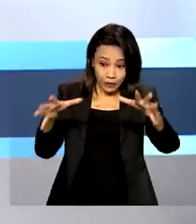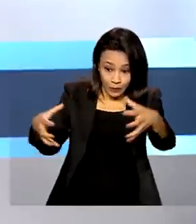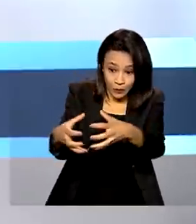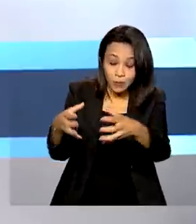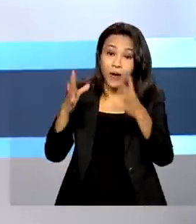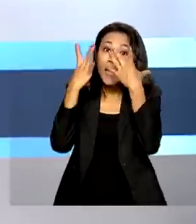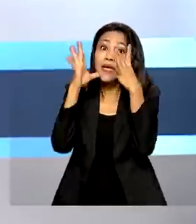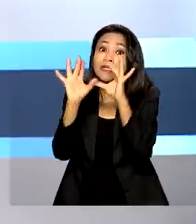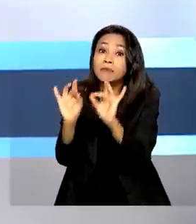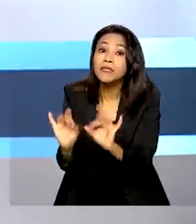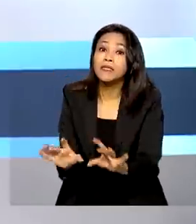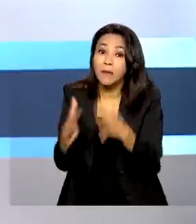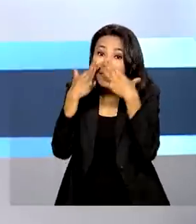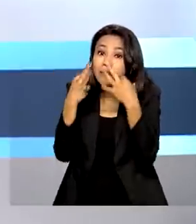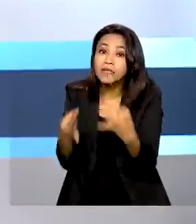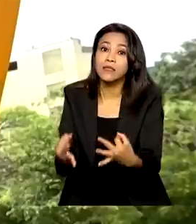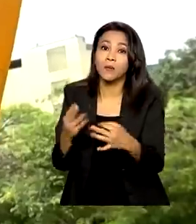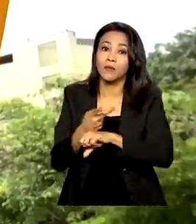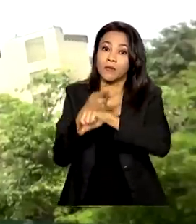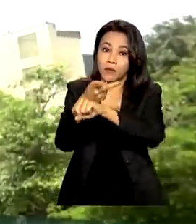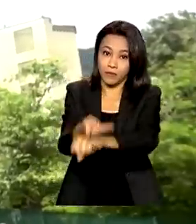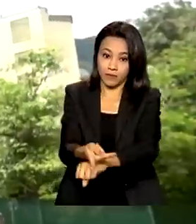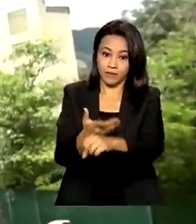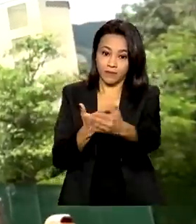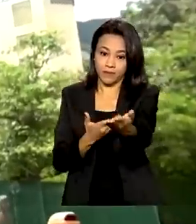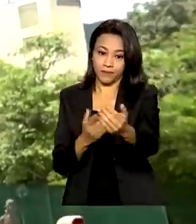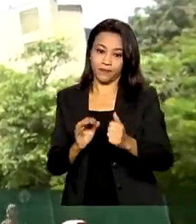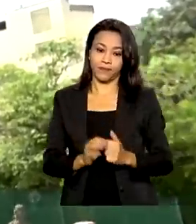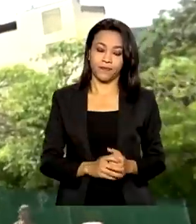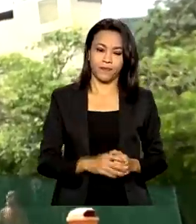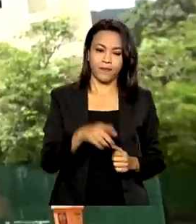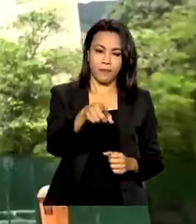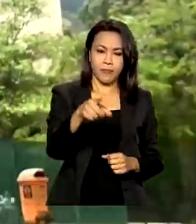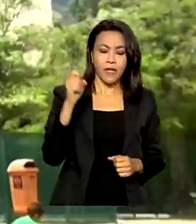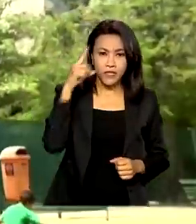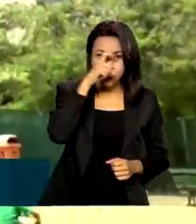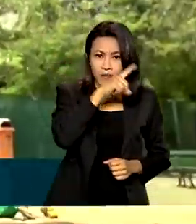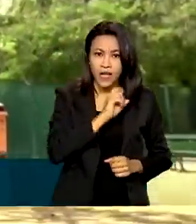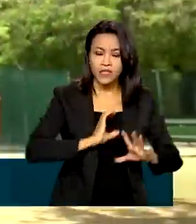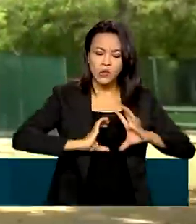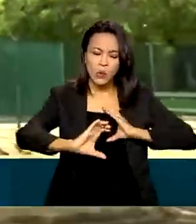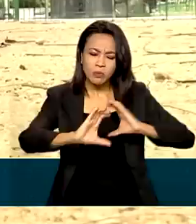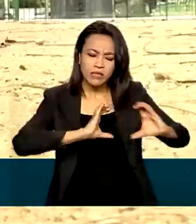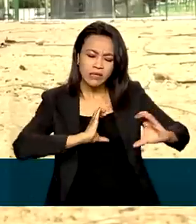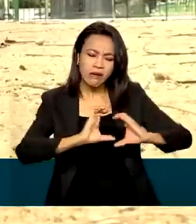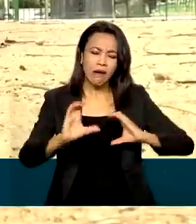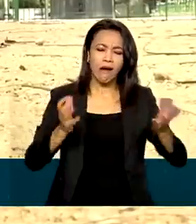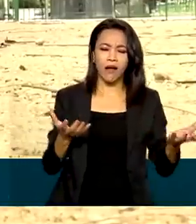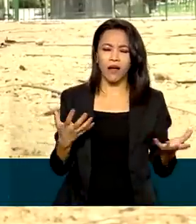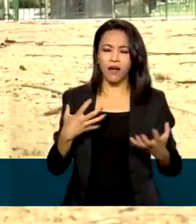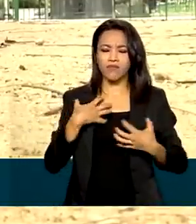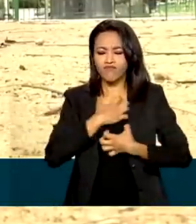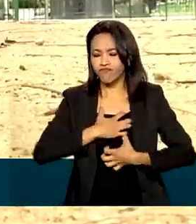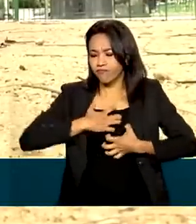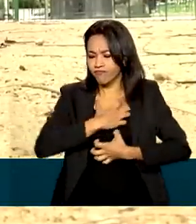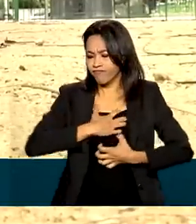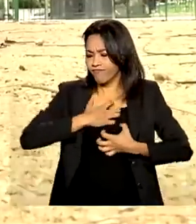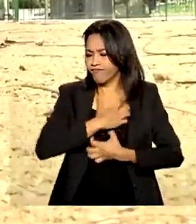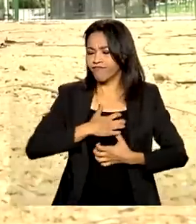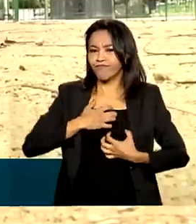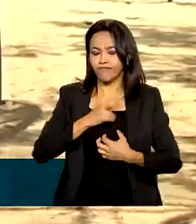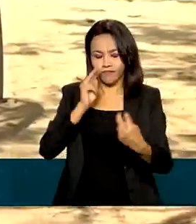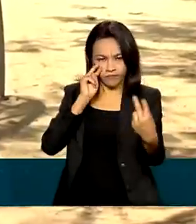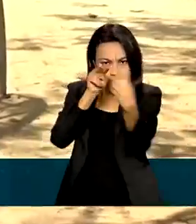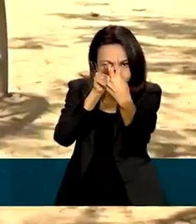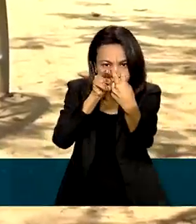hora de ir ao guichê bancário. Dificuldade para se comunicar, interagir, desconforto em manter contato